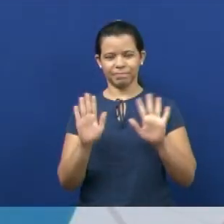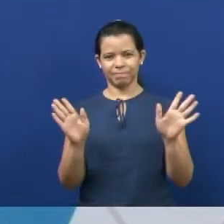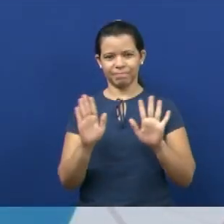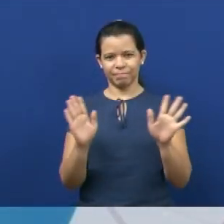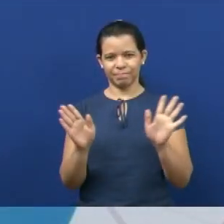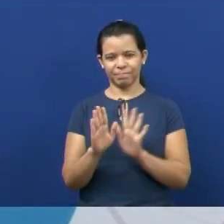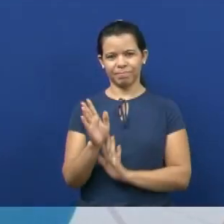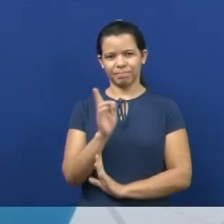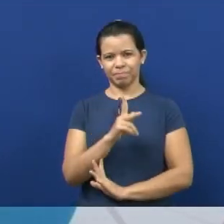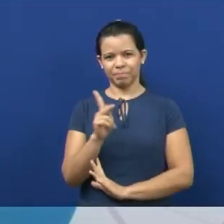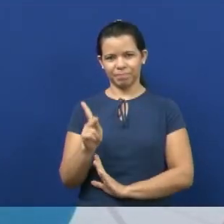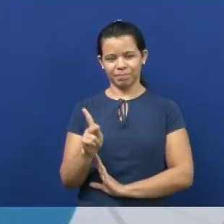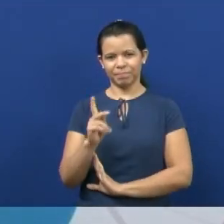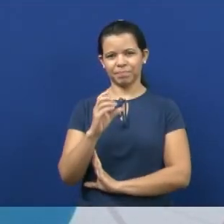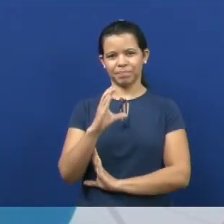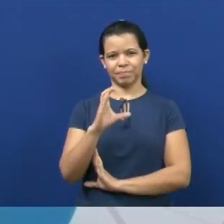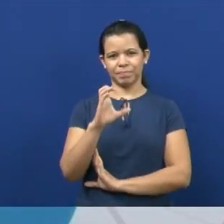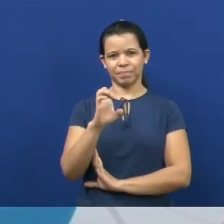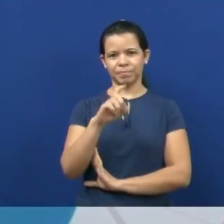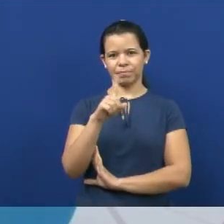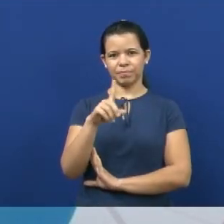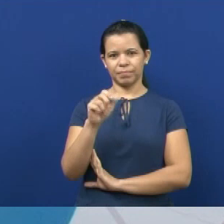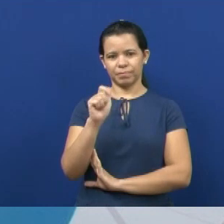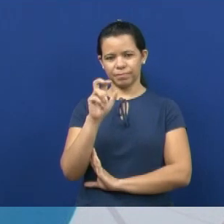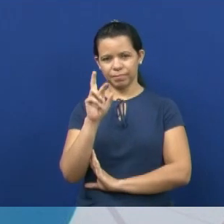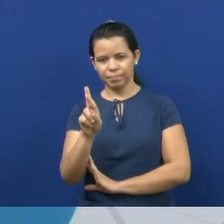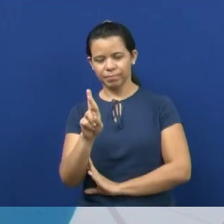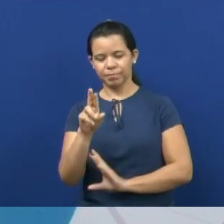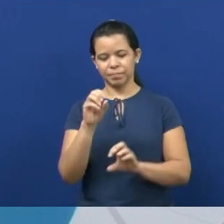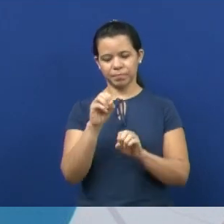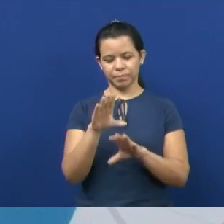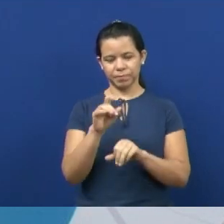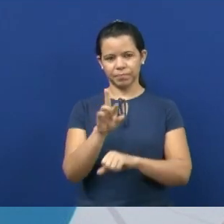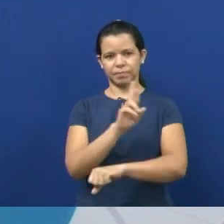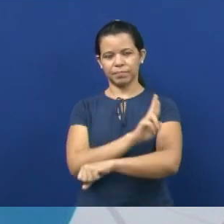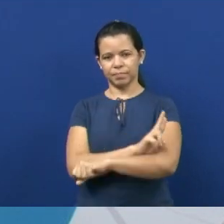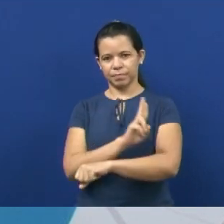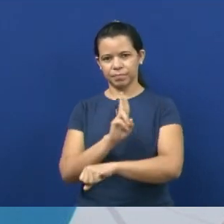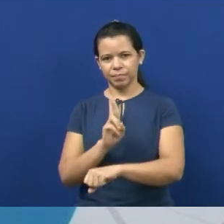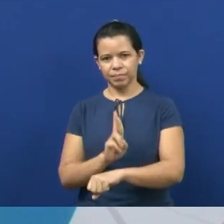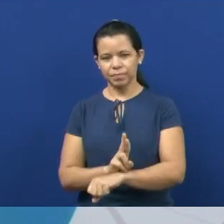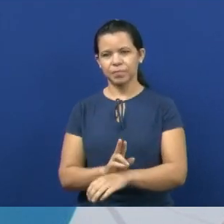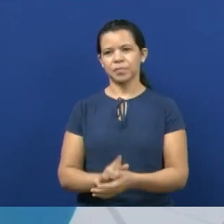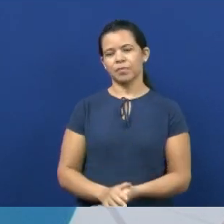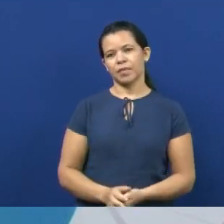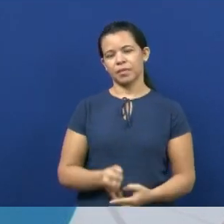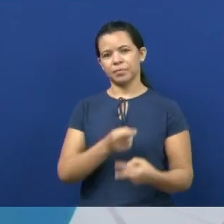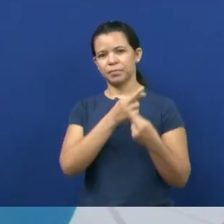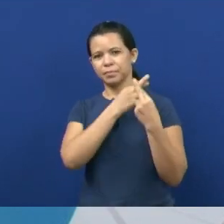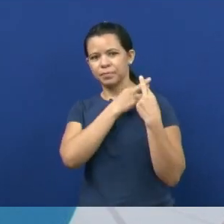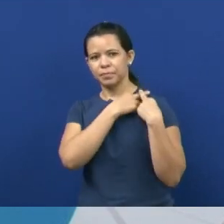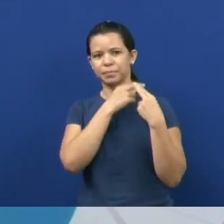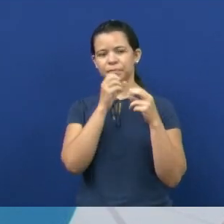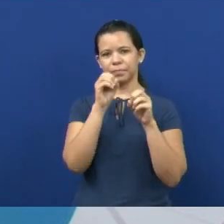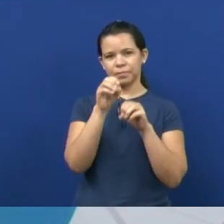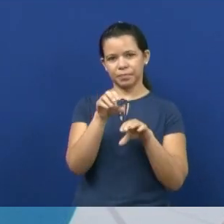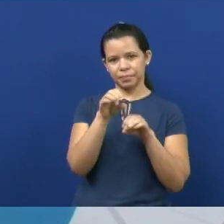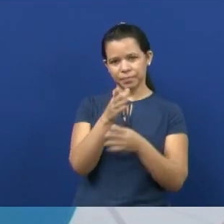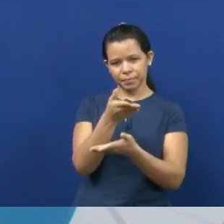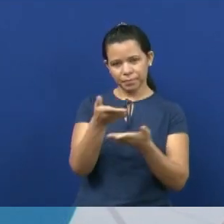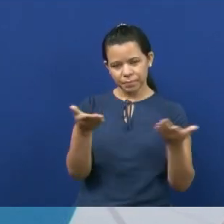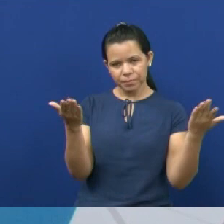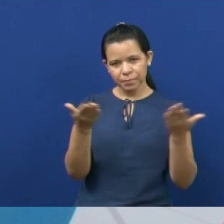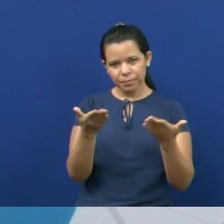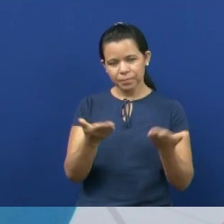Olá, professor César Hildo, professor do ensino religioso. Estamos responsáveis para trazer para vocês hoje esse conteúdo